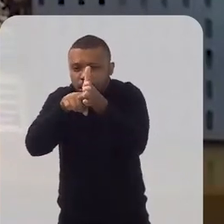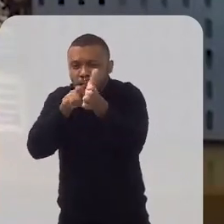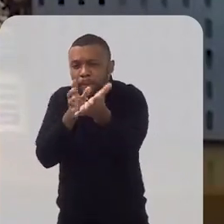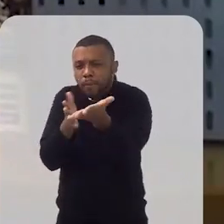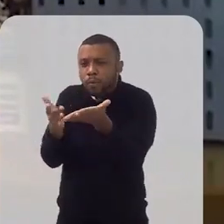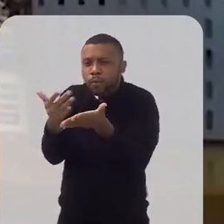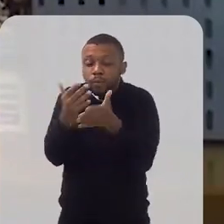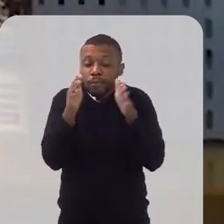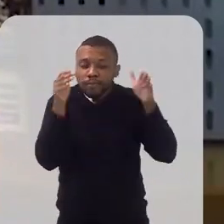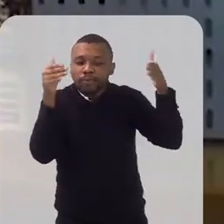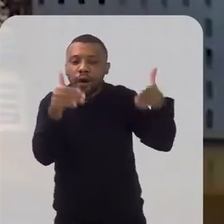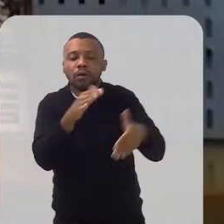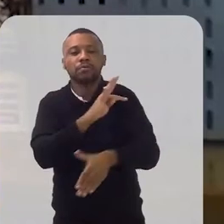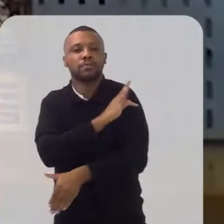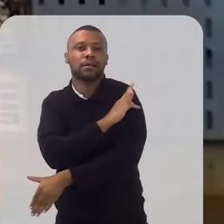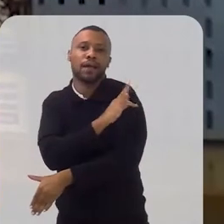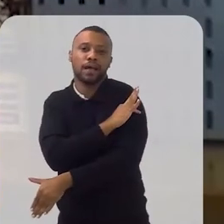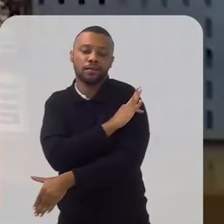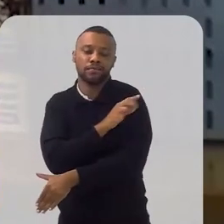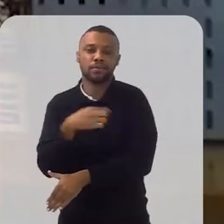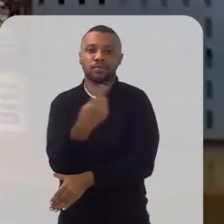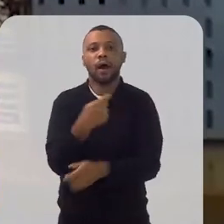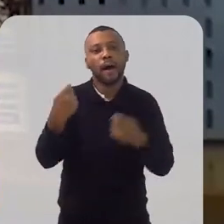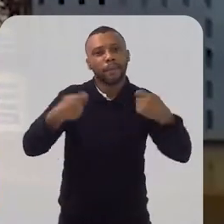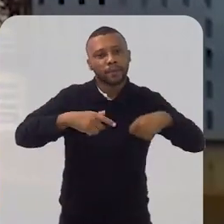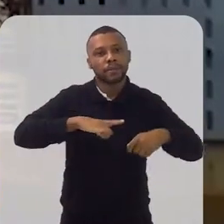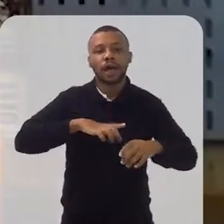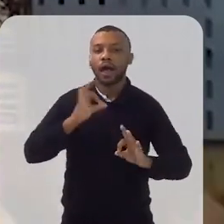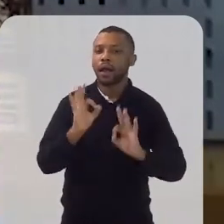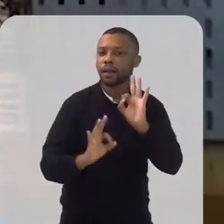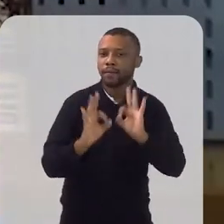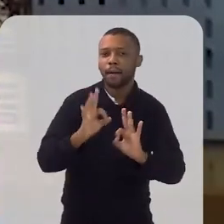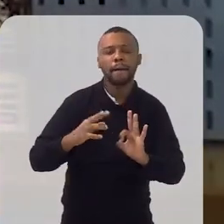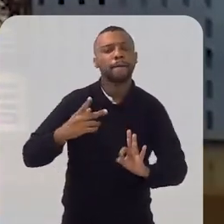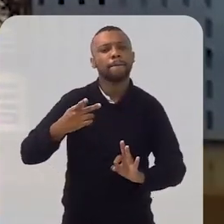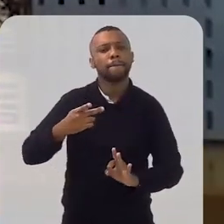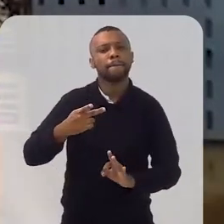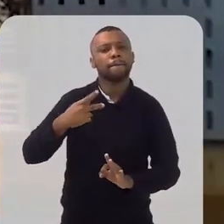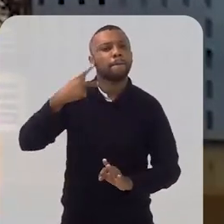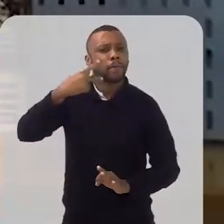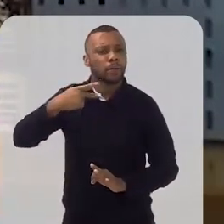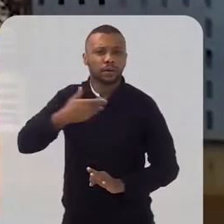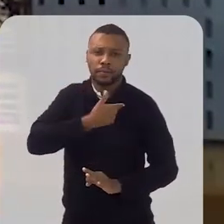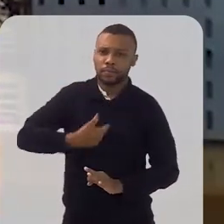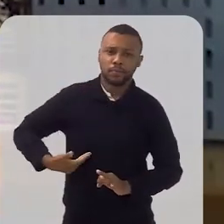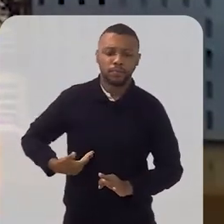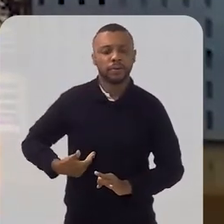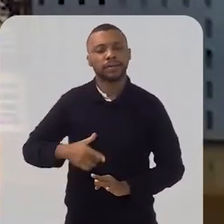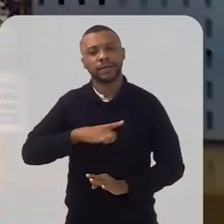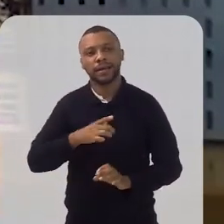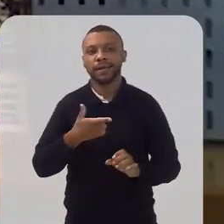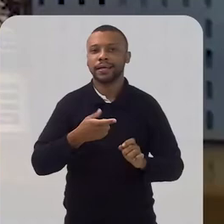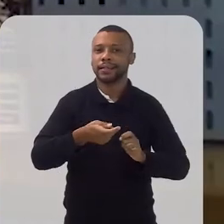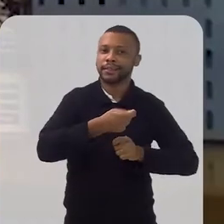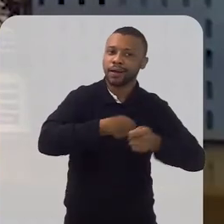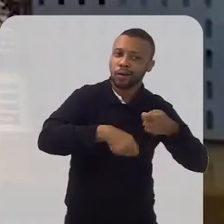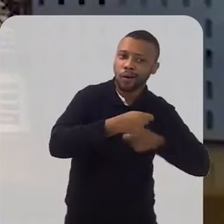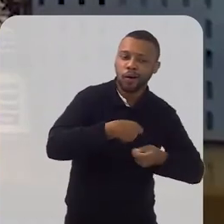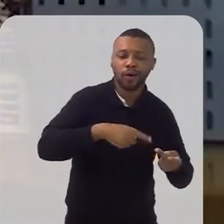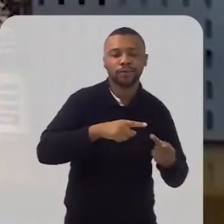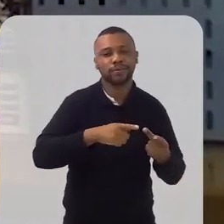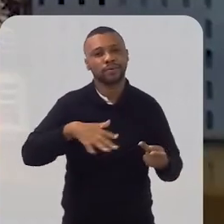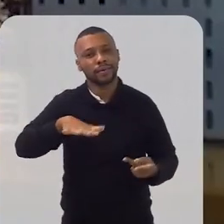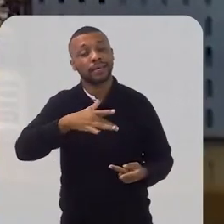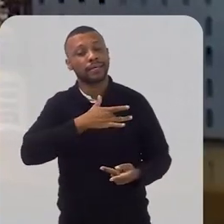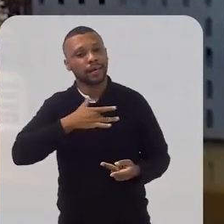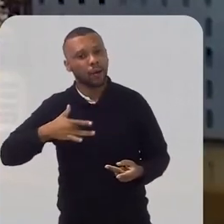mais técnico das necessidades de políticas públicas, envolvendo aí não só negócios, mas saúde, educação e transporte.